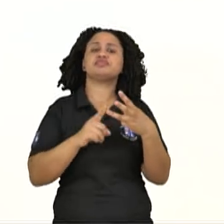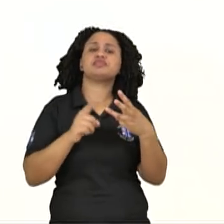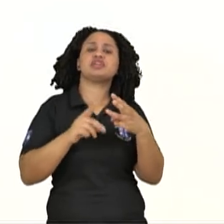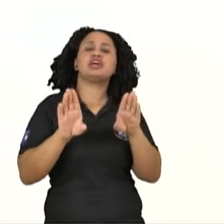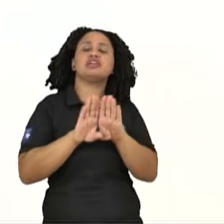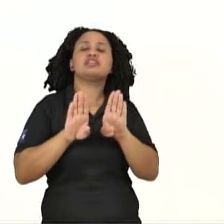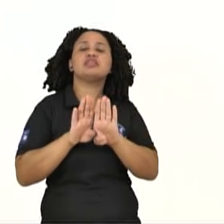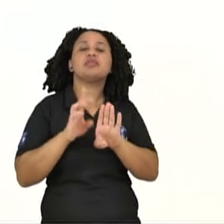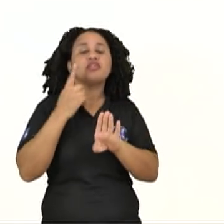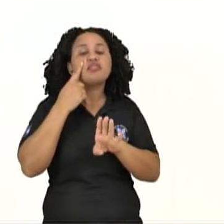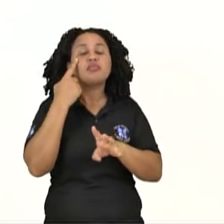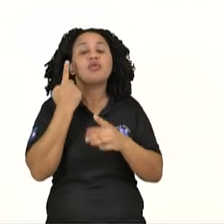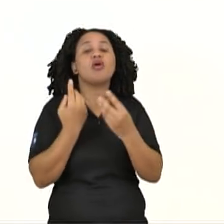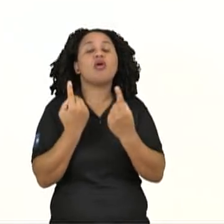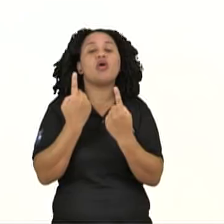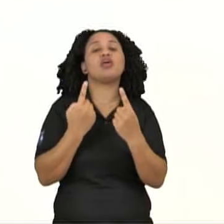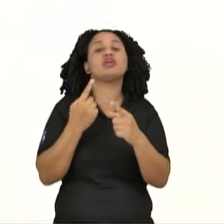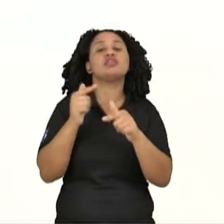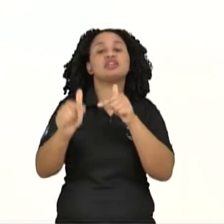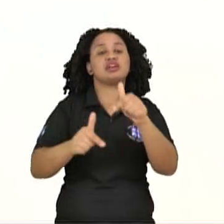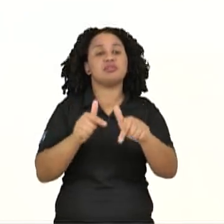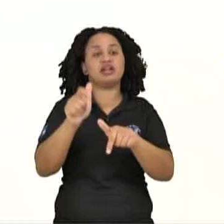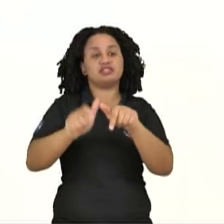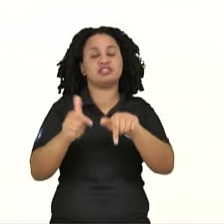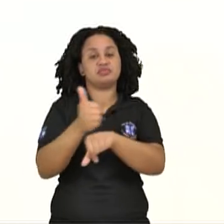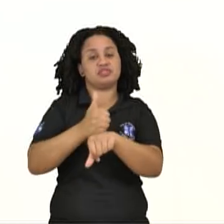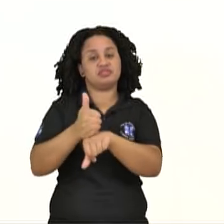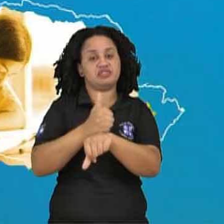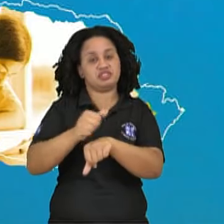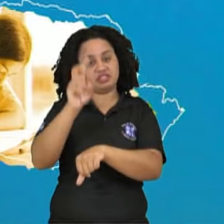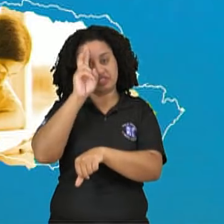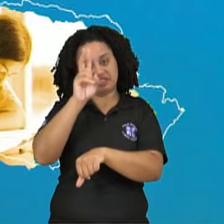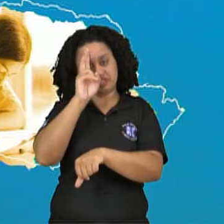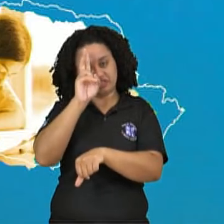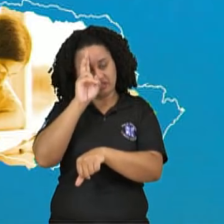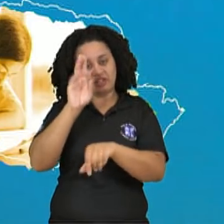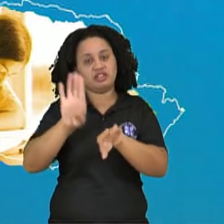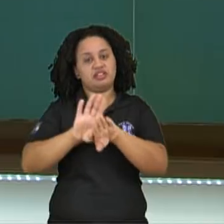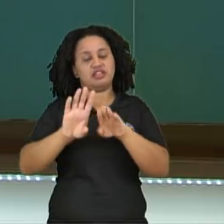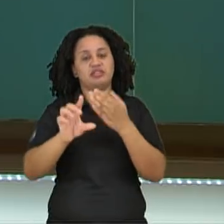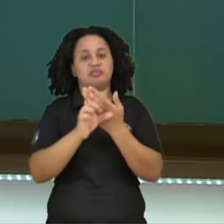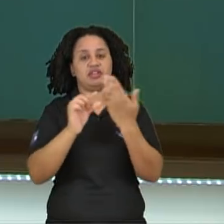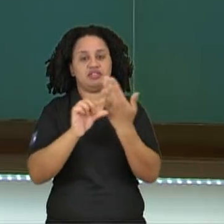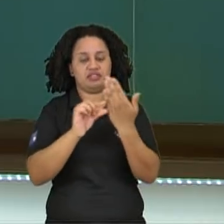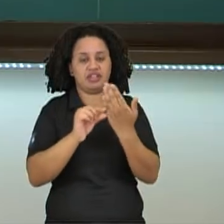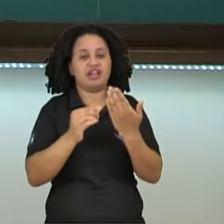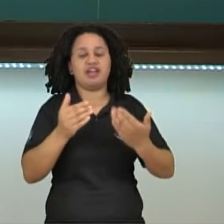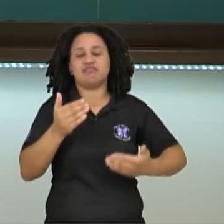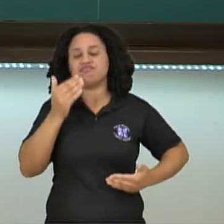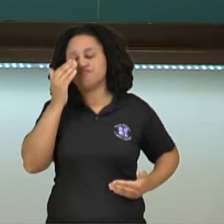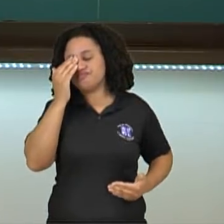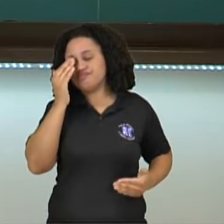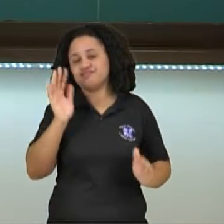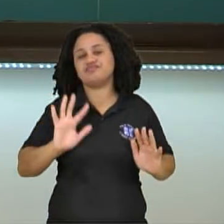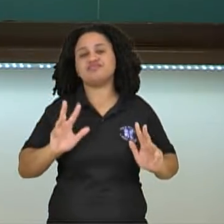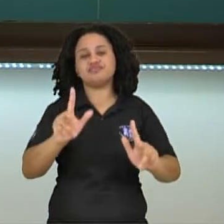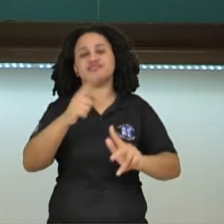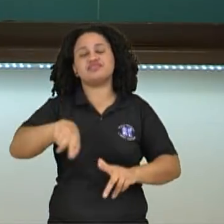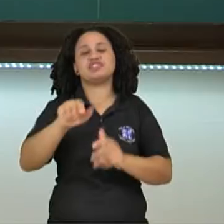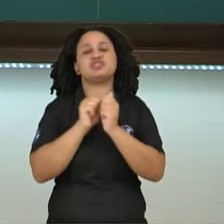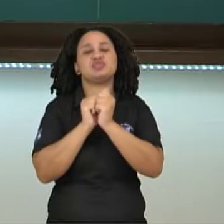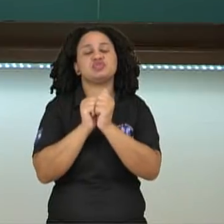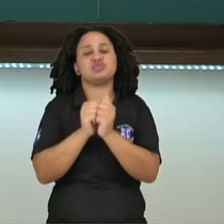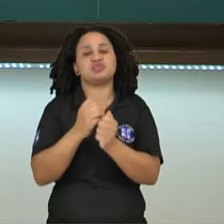historiador e sua importância nos tempos atuais. Nossas referências, Quero agradecer a todos vocês que estiveram junto